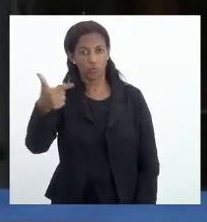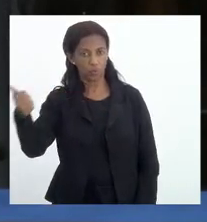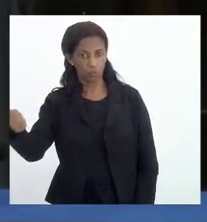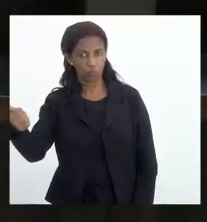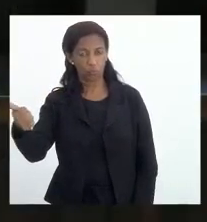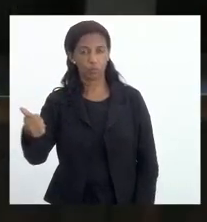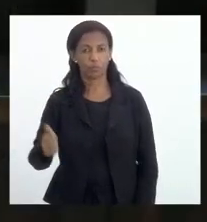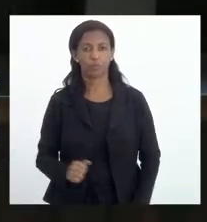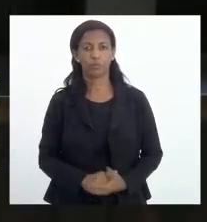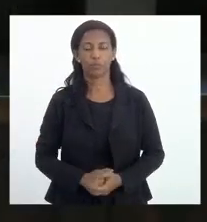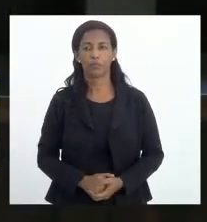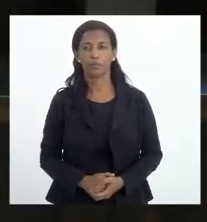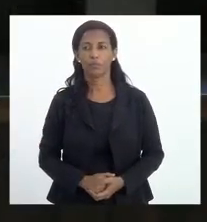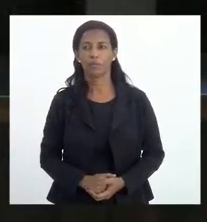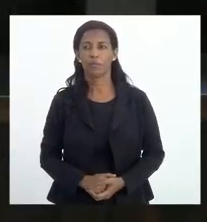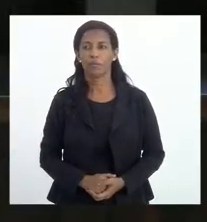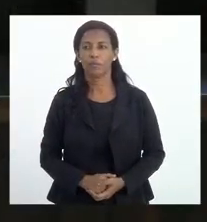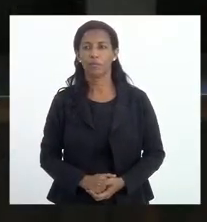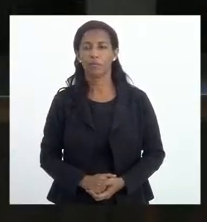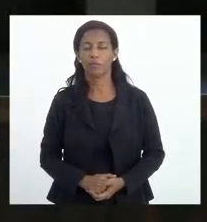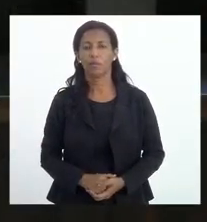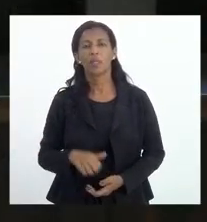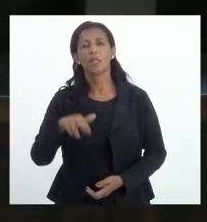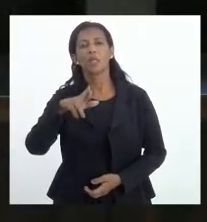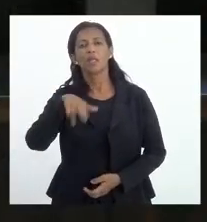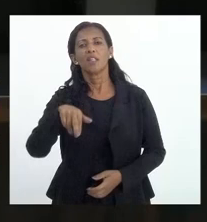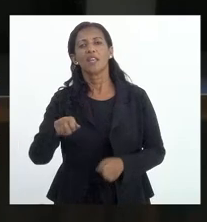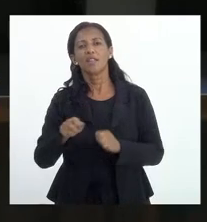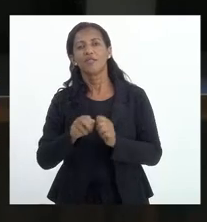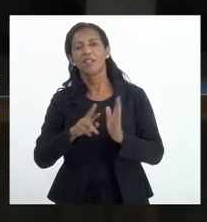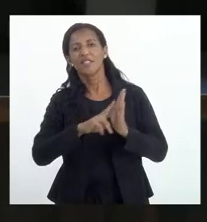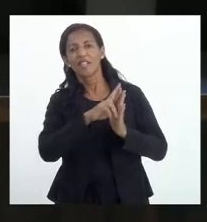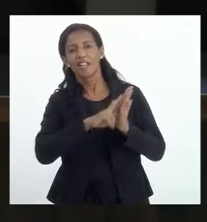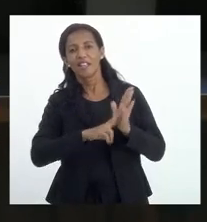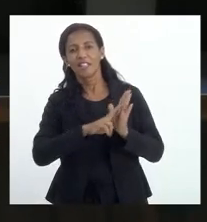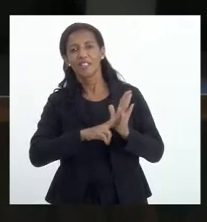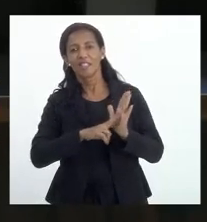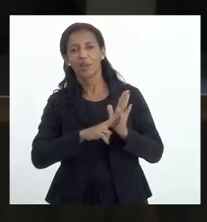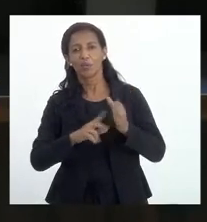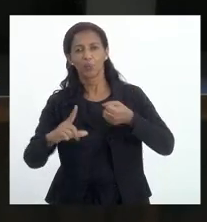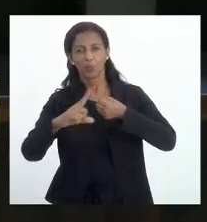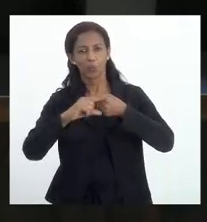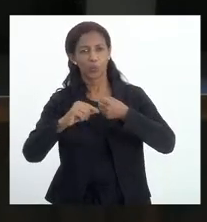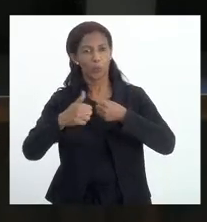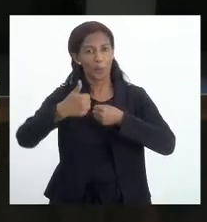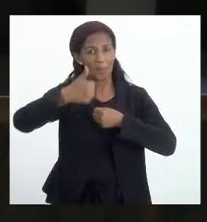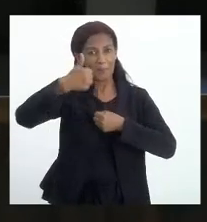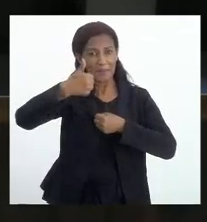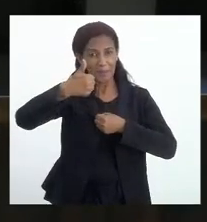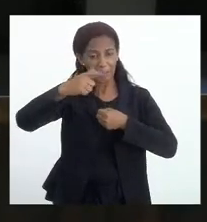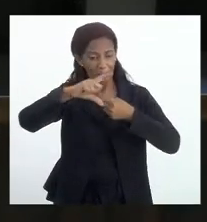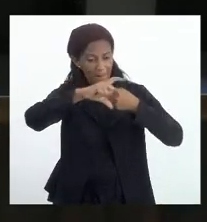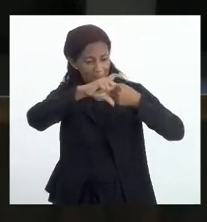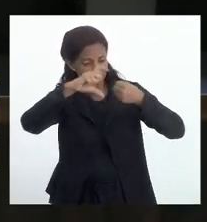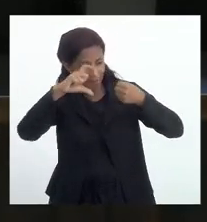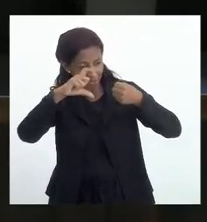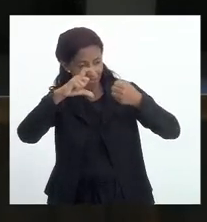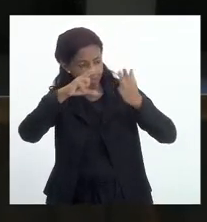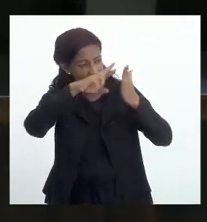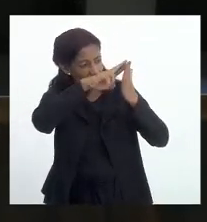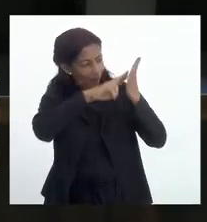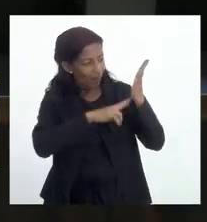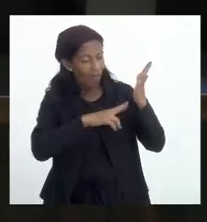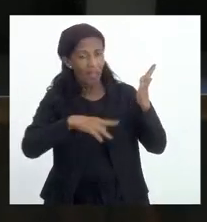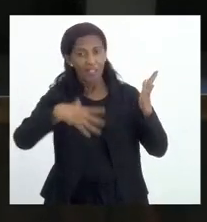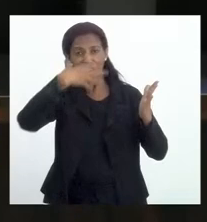21, e quem fez a redação do artigo 1º esqueceu de colocar a